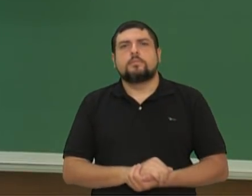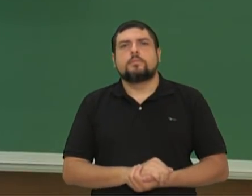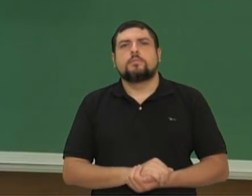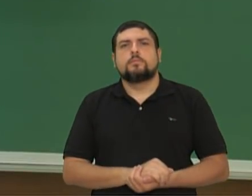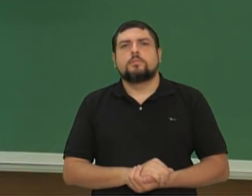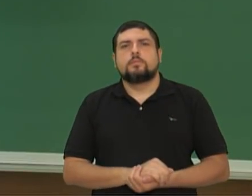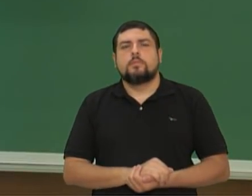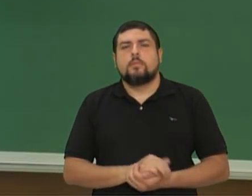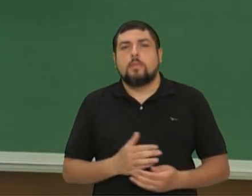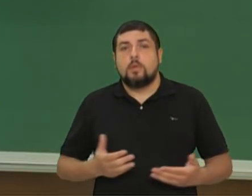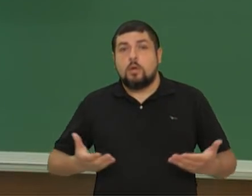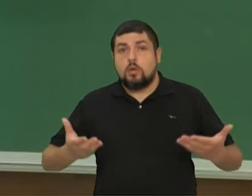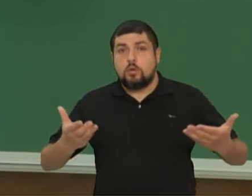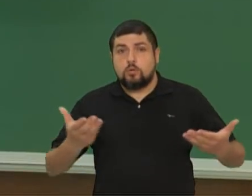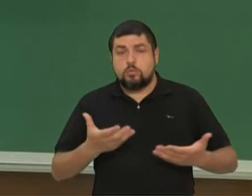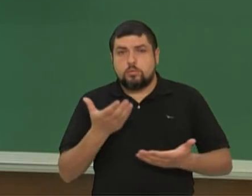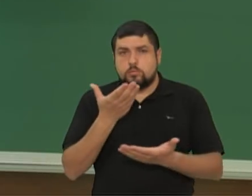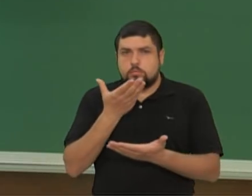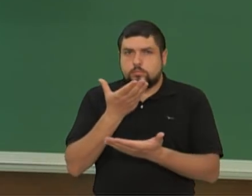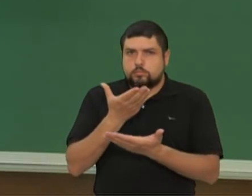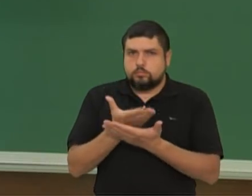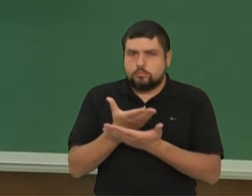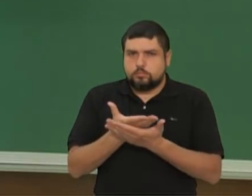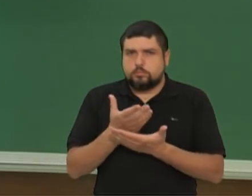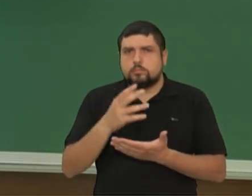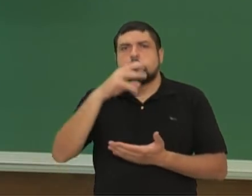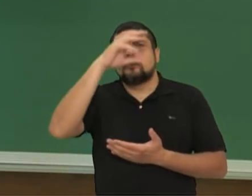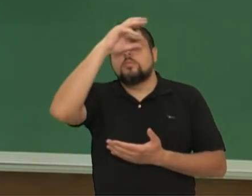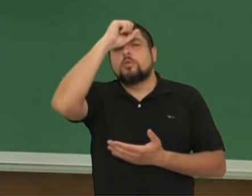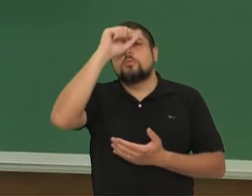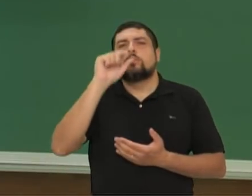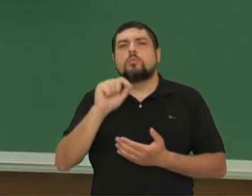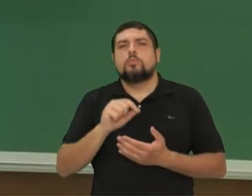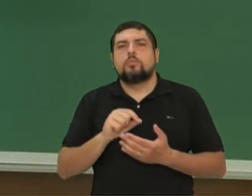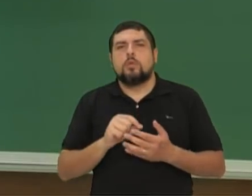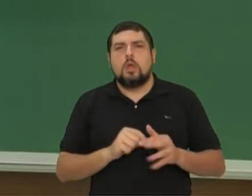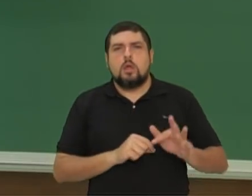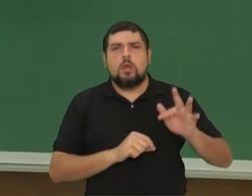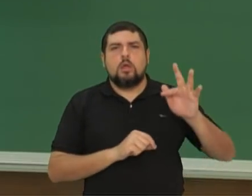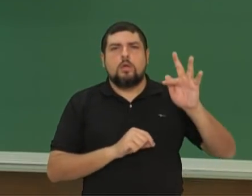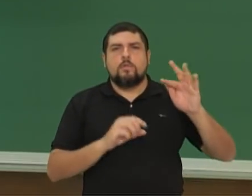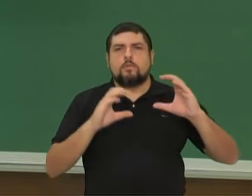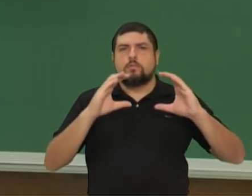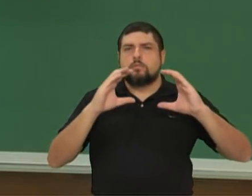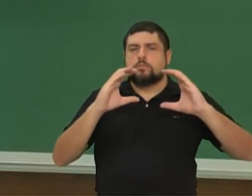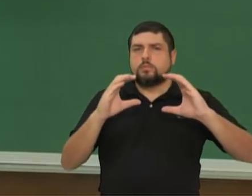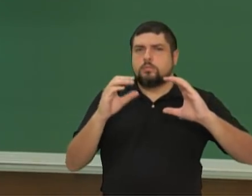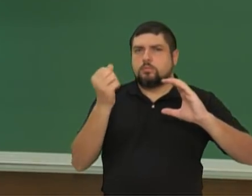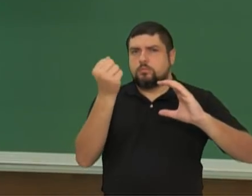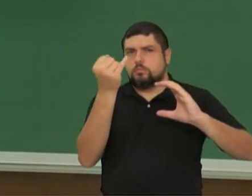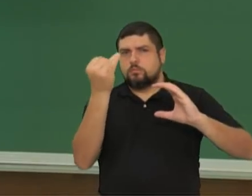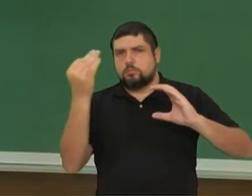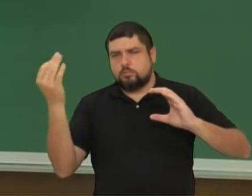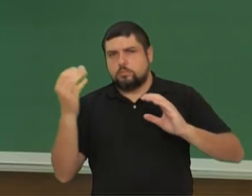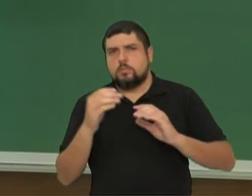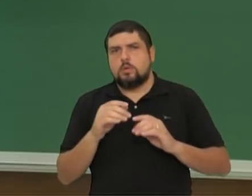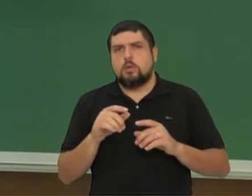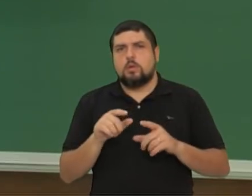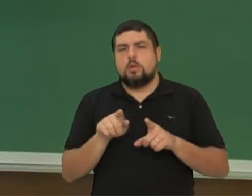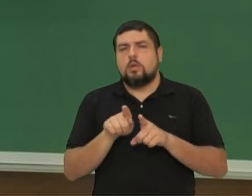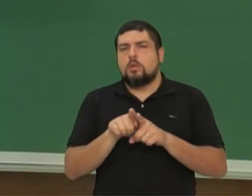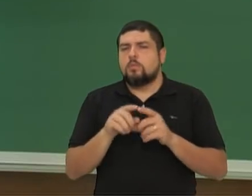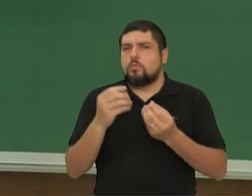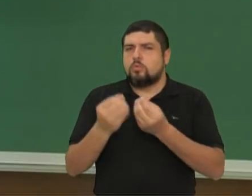Na aula de hoje, a gente vai falar de função exponencial, uma retomada das nossas aulas, conceito de